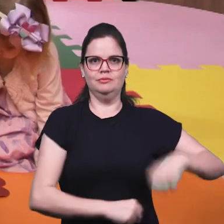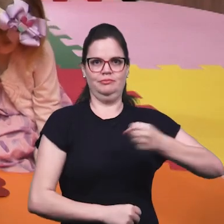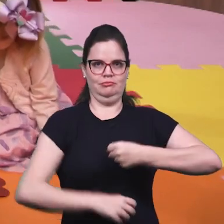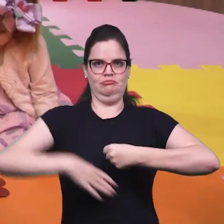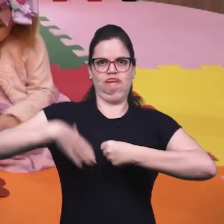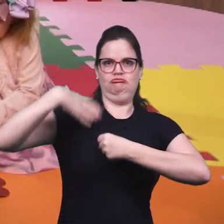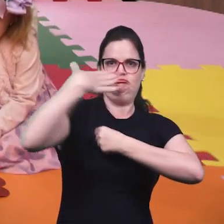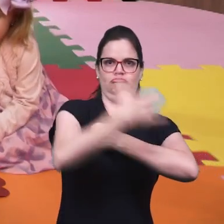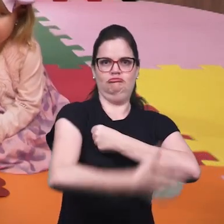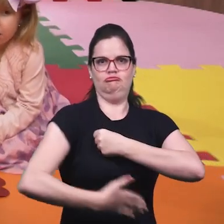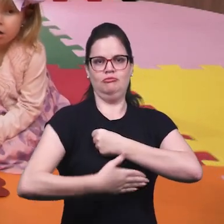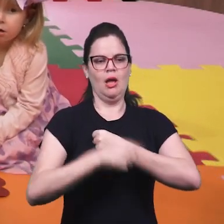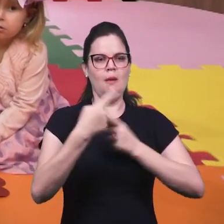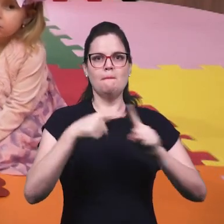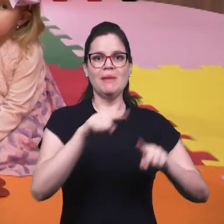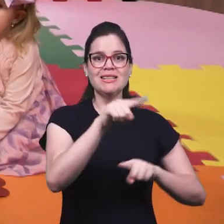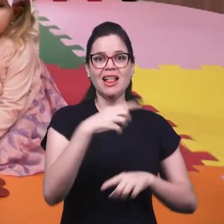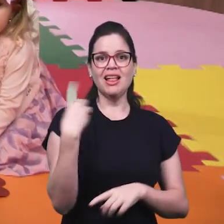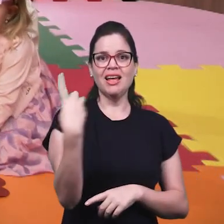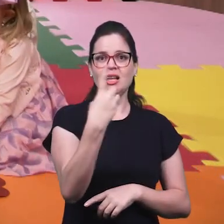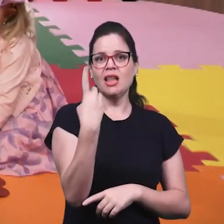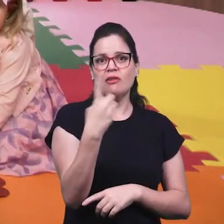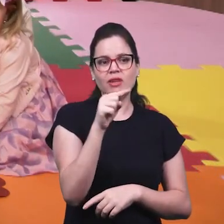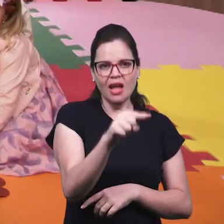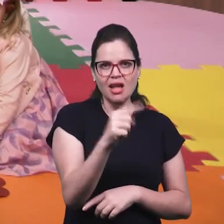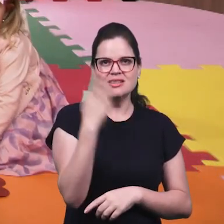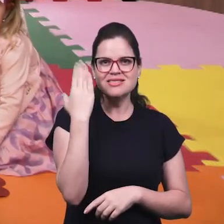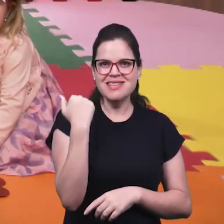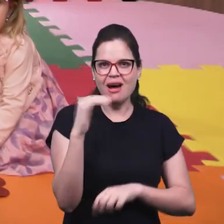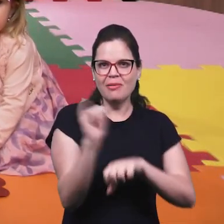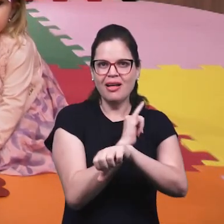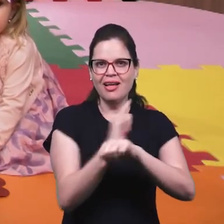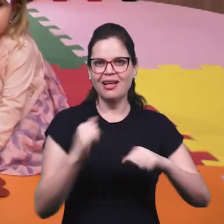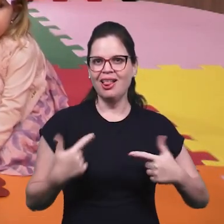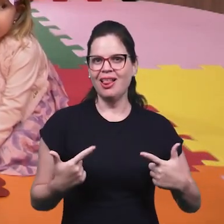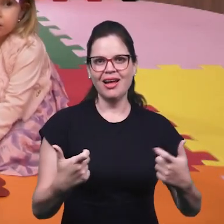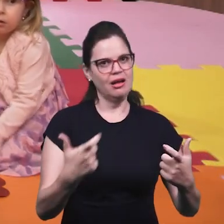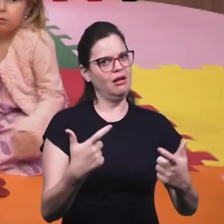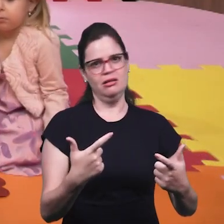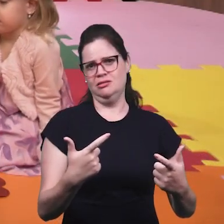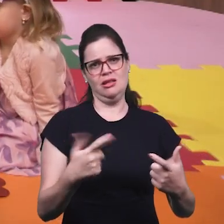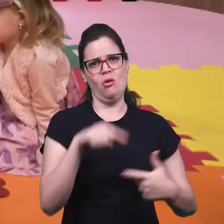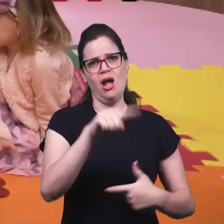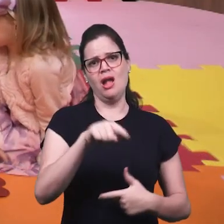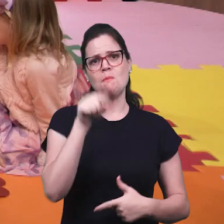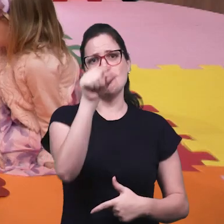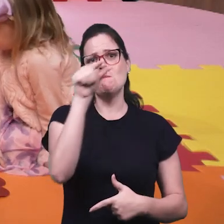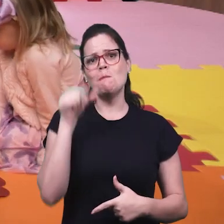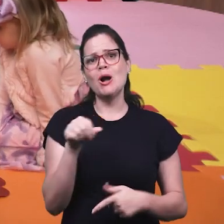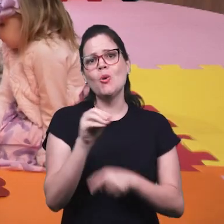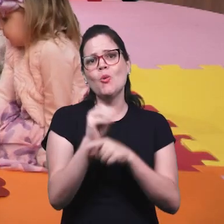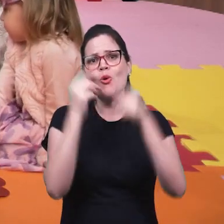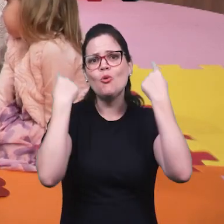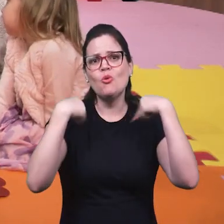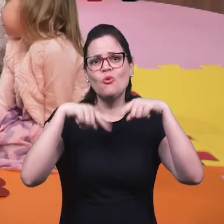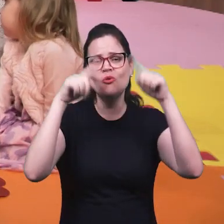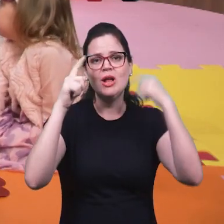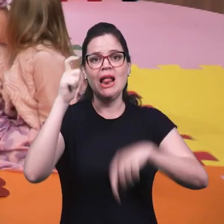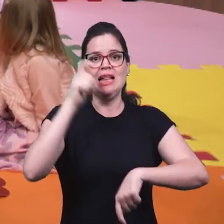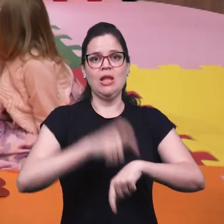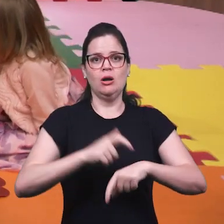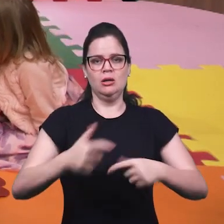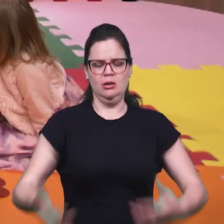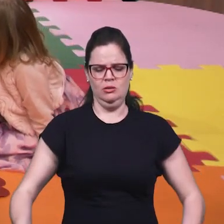ovelhas. Davi era guerreiro? Não. Aí, quando Davi vestiu aquilo,